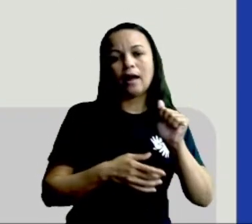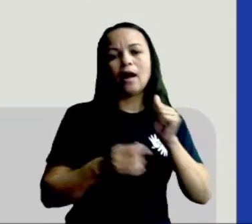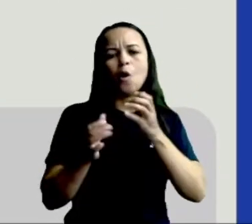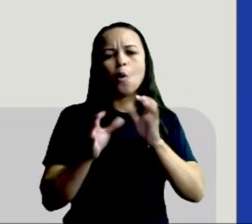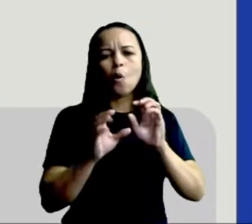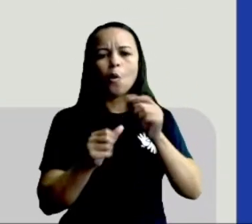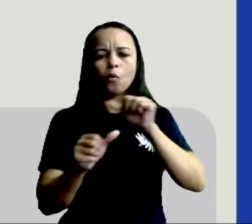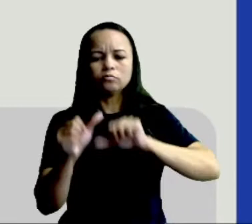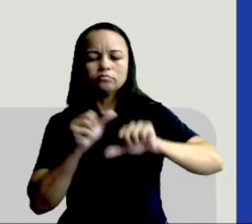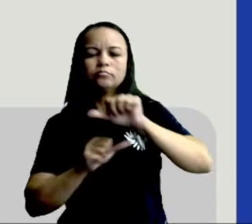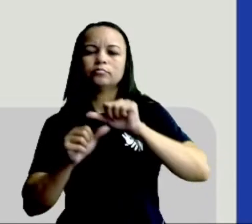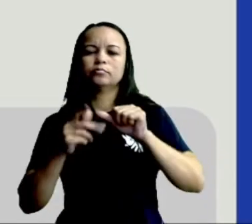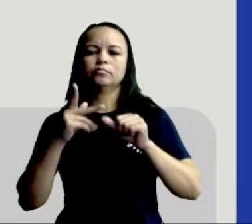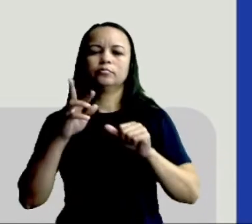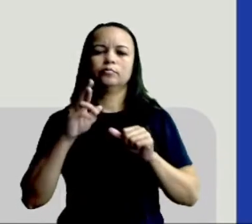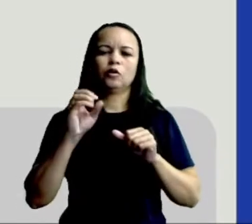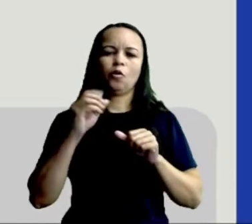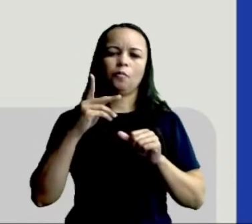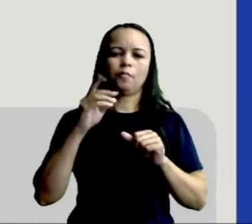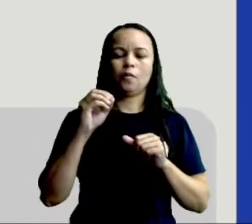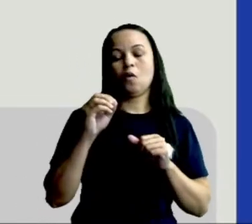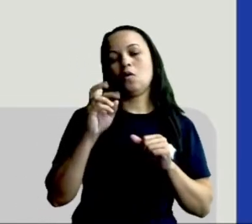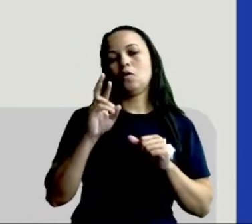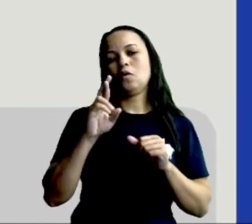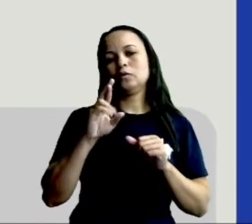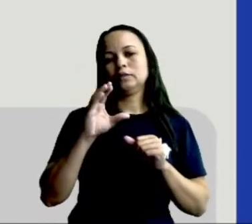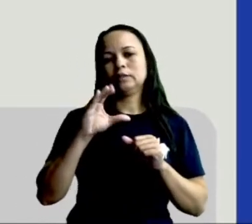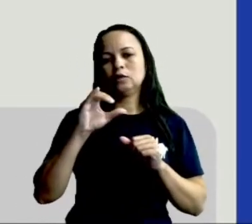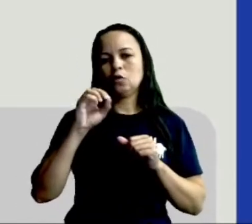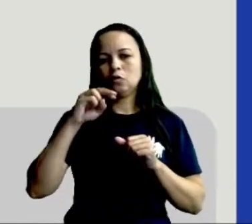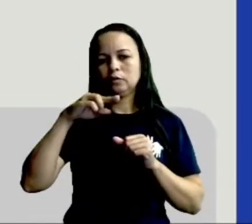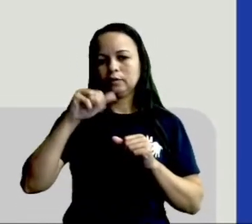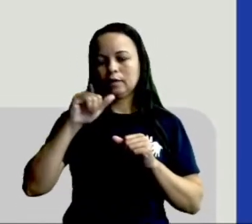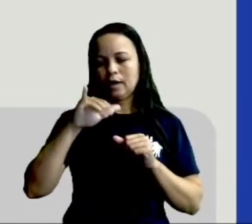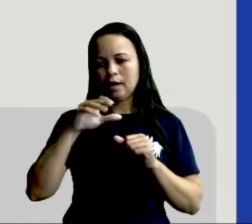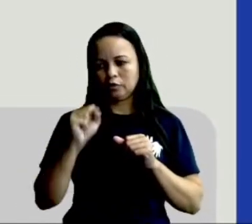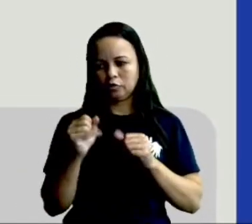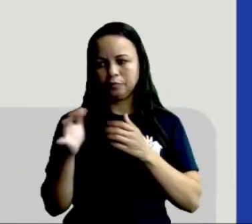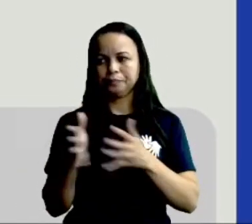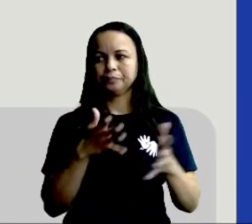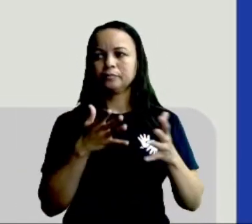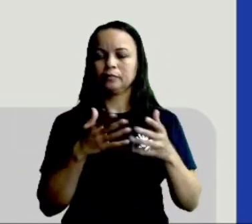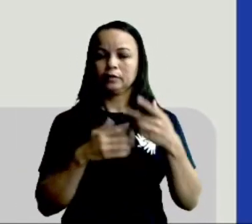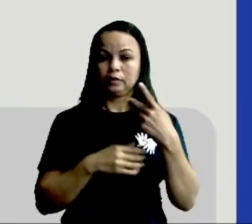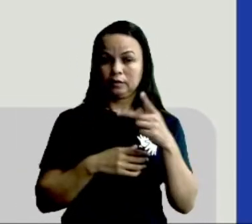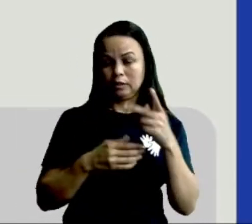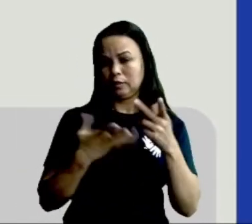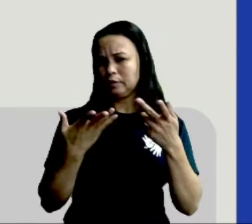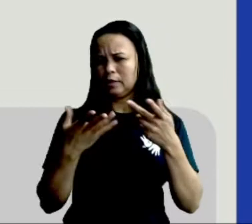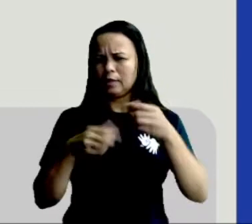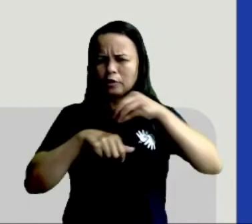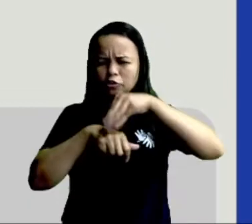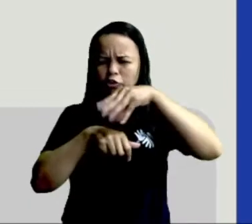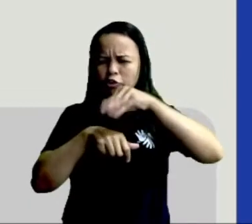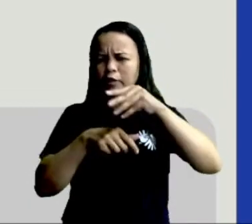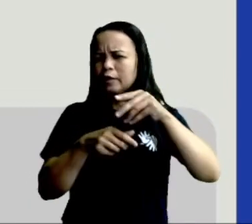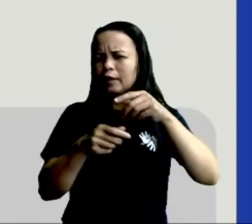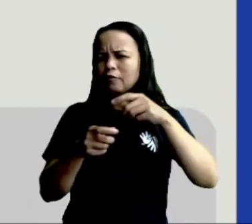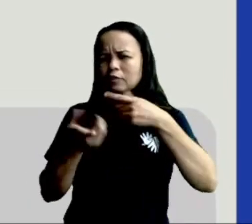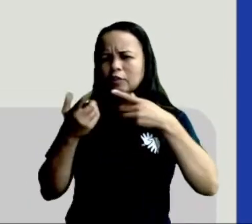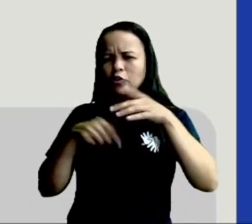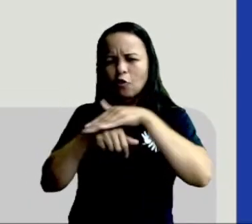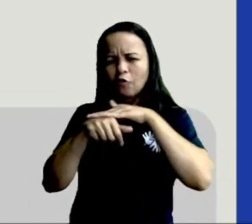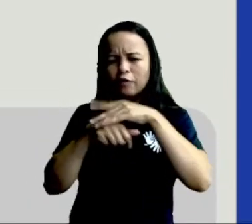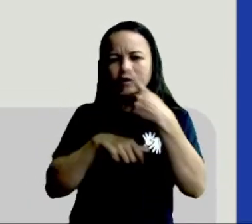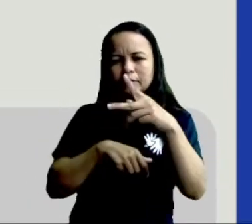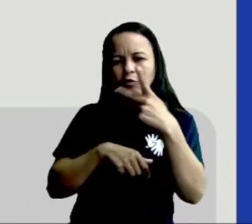Como resolver uma regra de 3? Presta bem atenção a essas dicas e debate aí com o teu professor essas dicas. Aqui eu estou jogando as